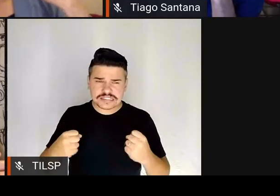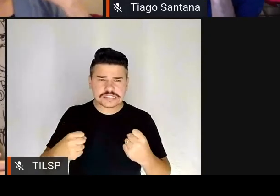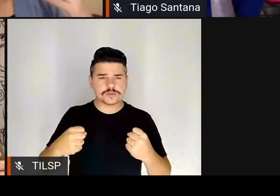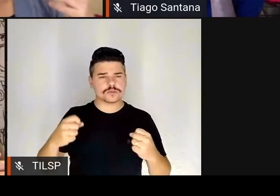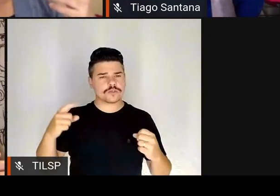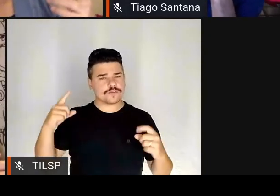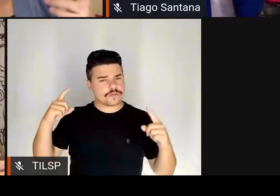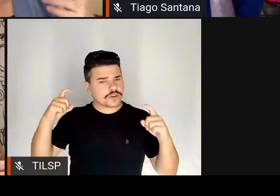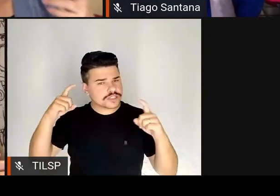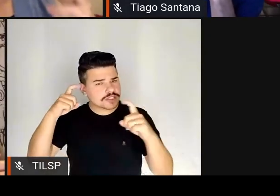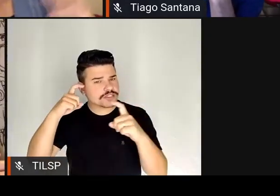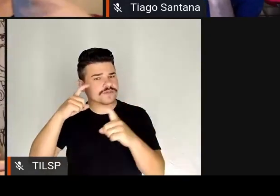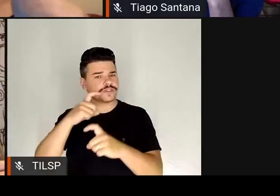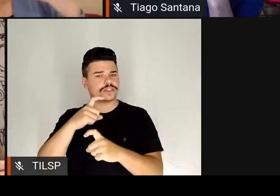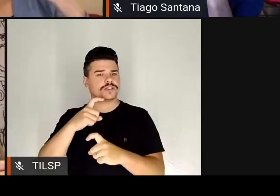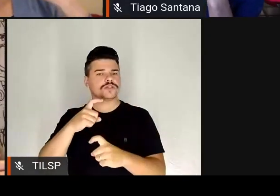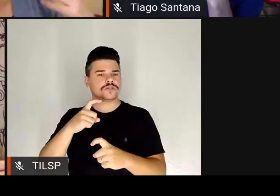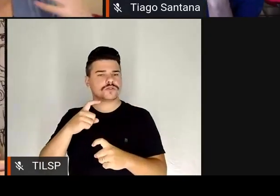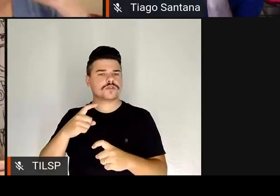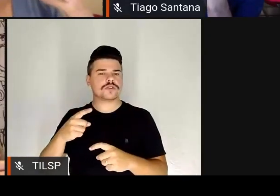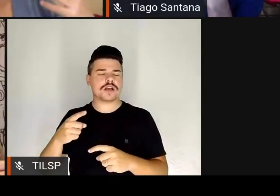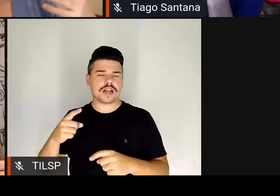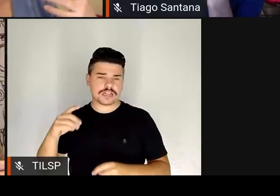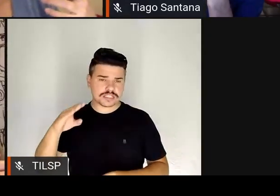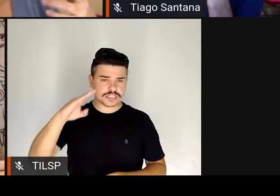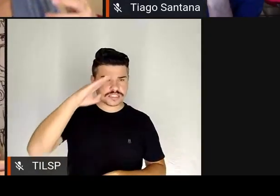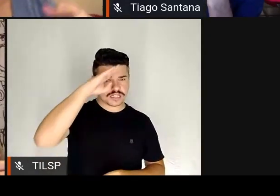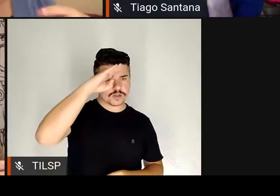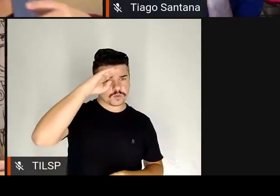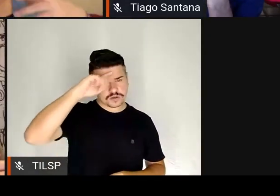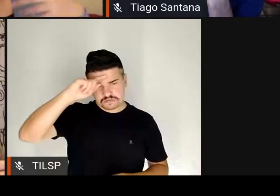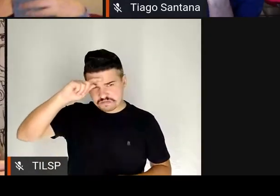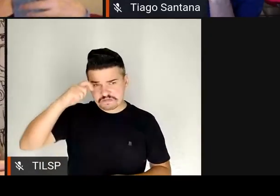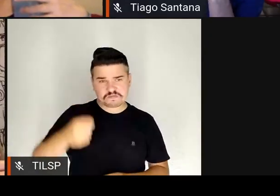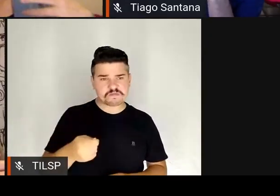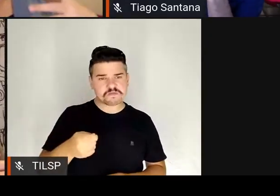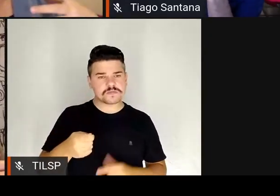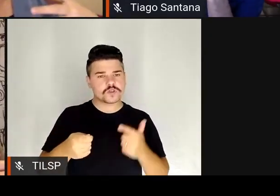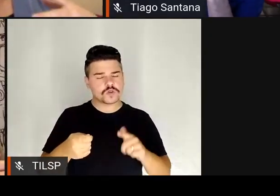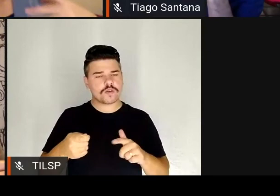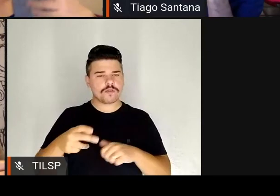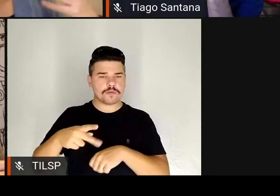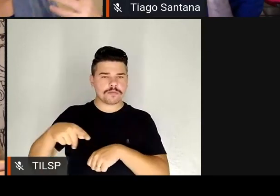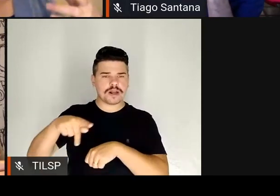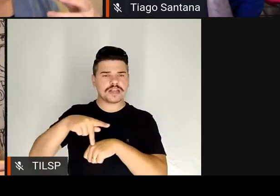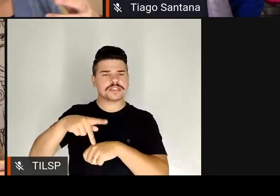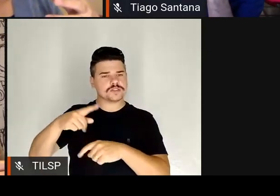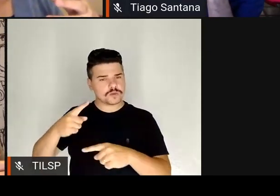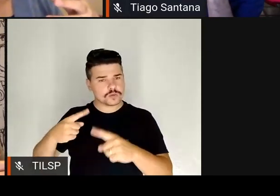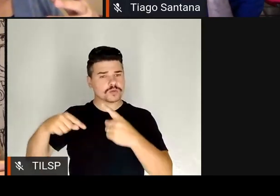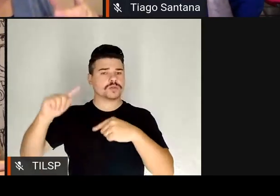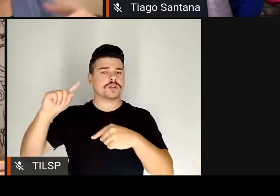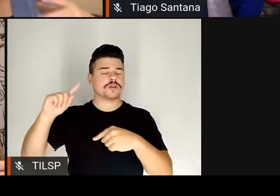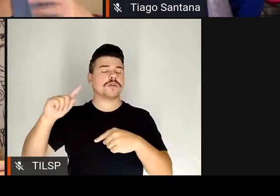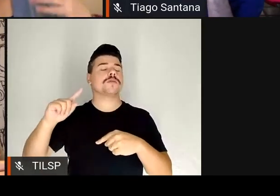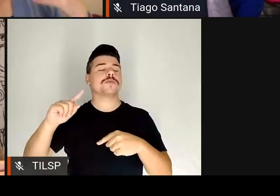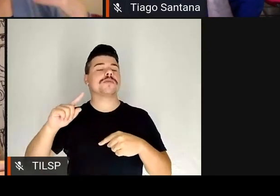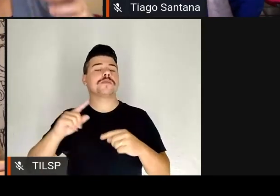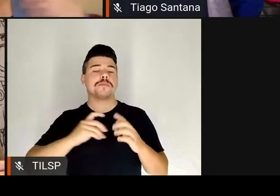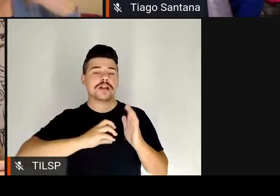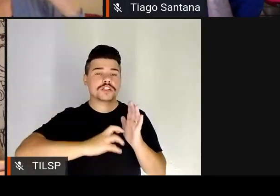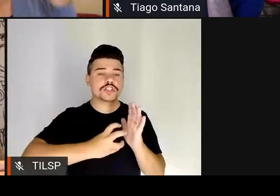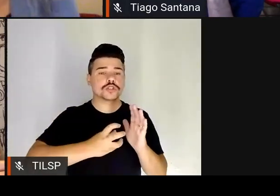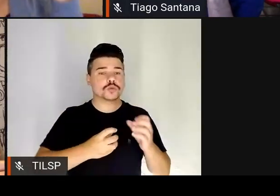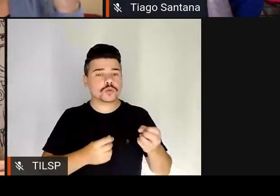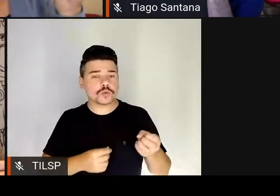né, essa, essa, a volta da ditadura, a reconstrução do país, a construção de um novo partido político